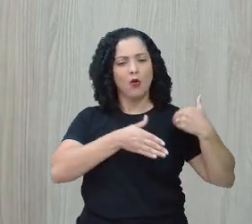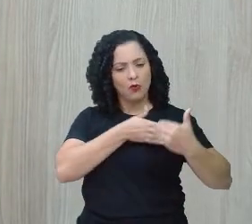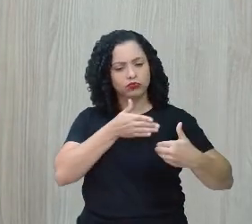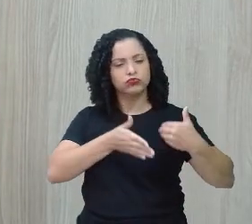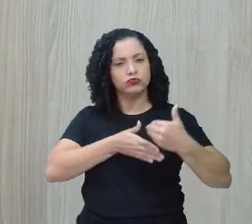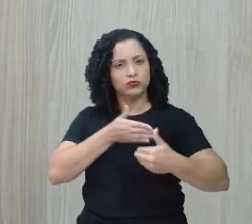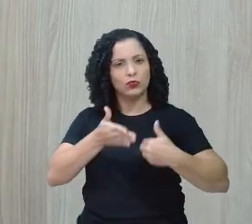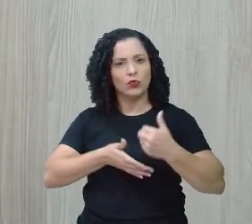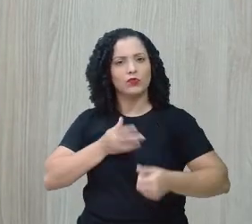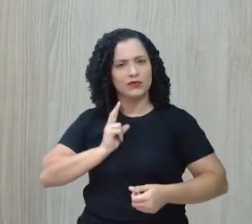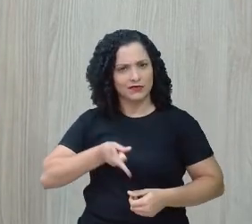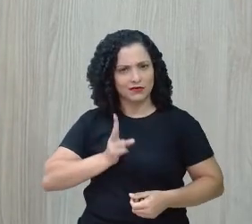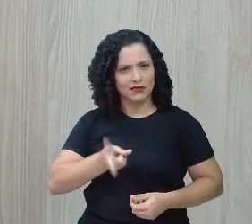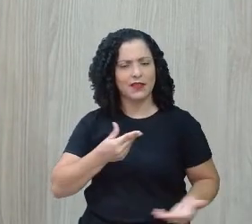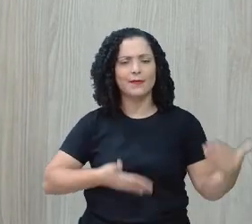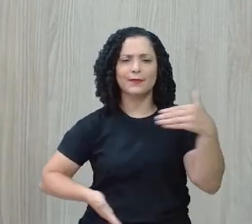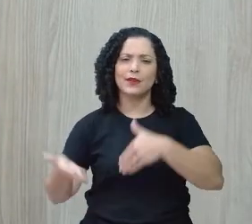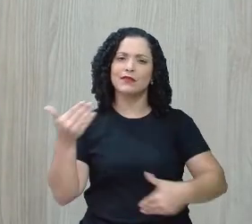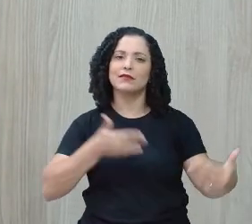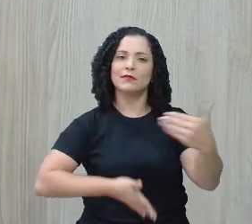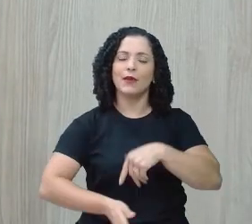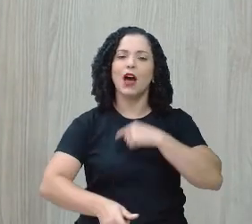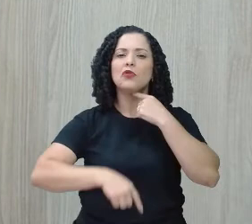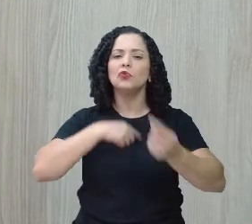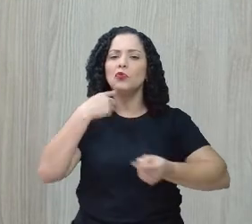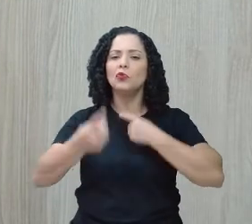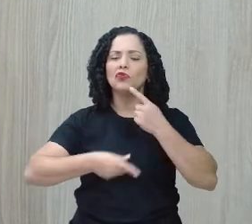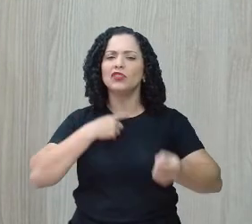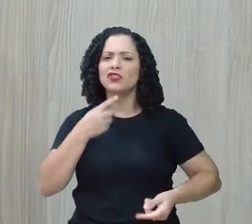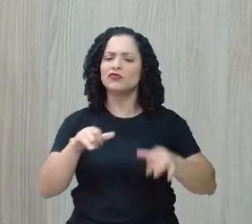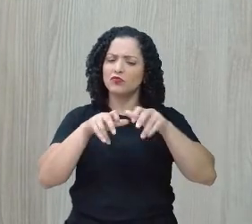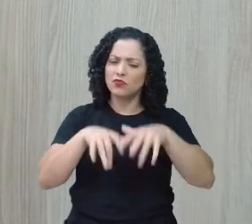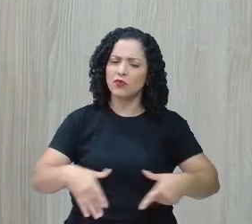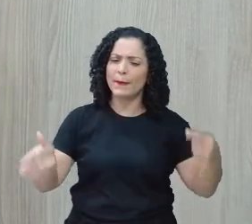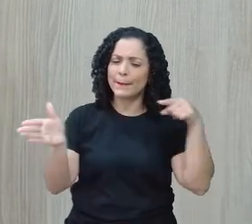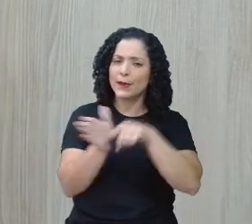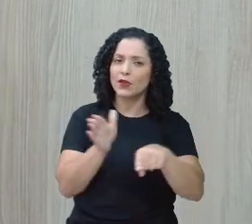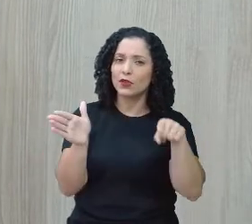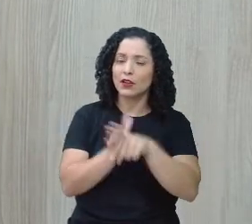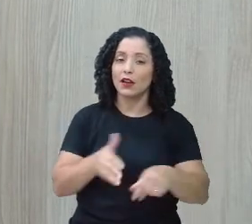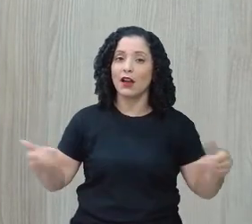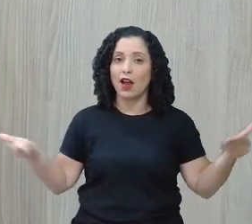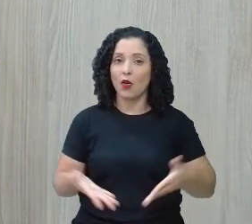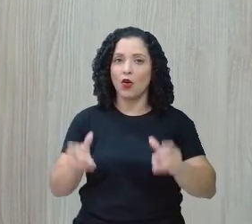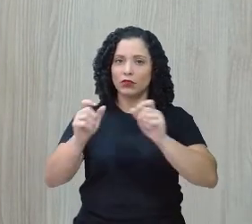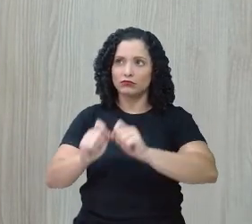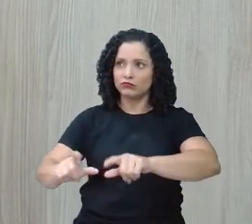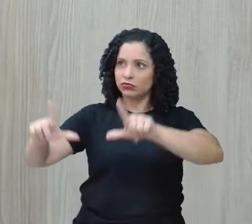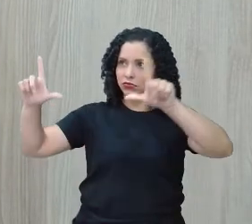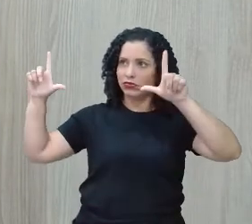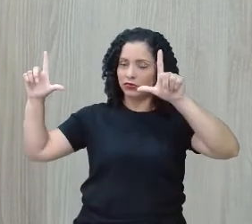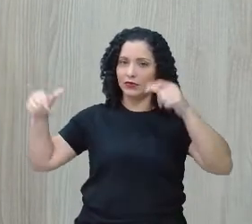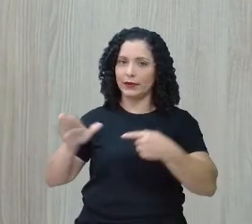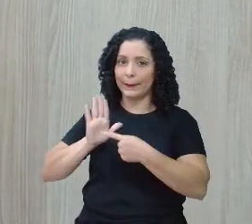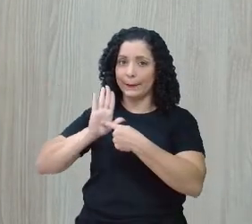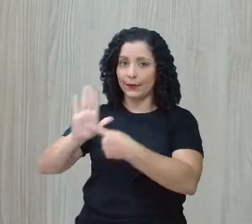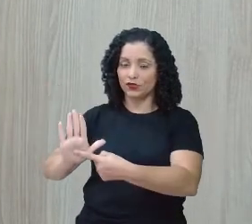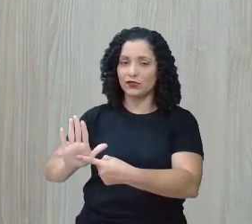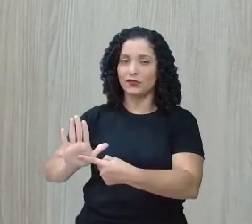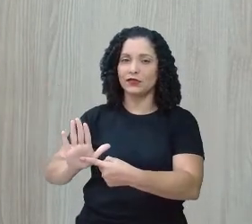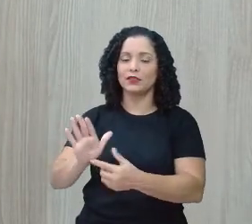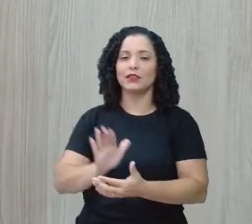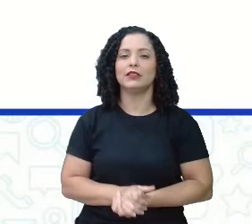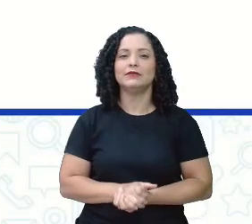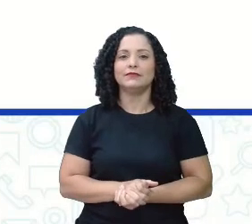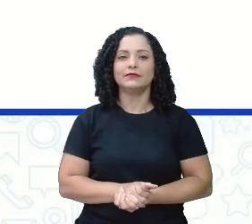tá? Participando, continuem mandando suas dúvidas. Vou colocar agora ali 2 telinhas, tá? Vou pedir para a Billy colocar